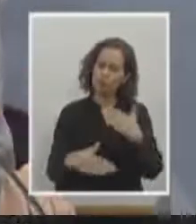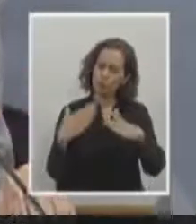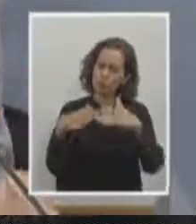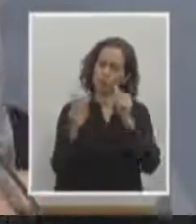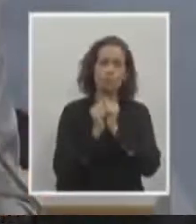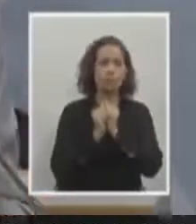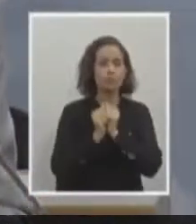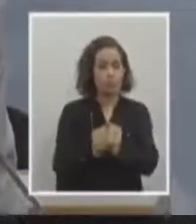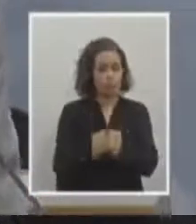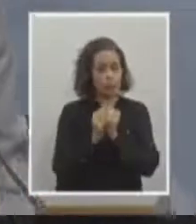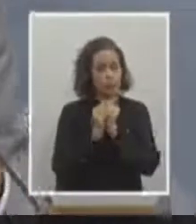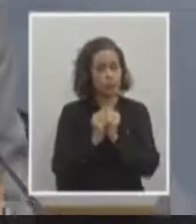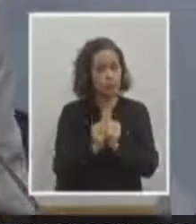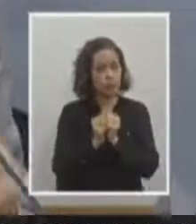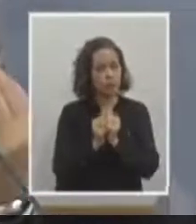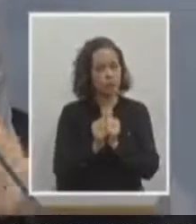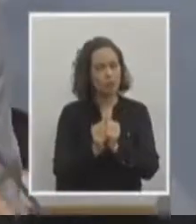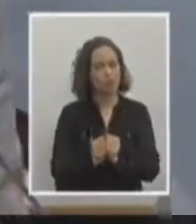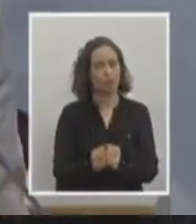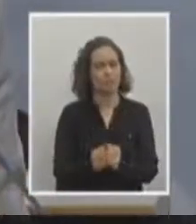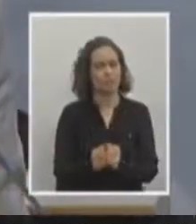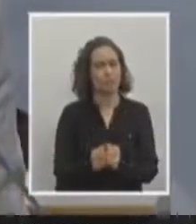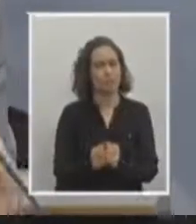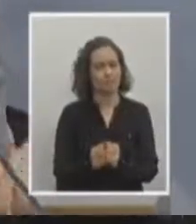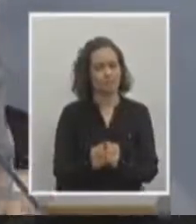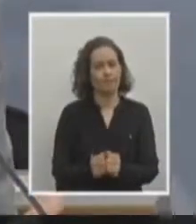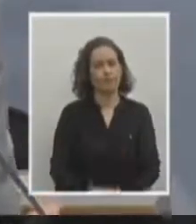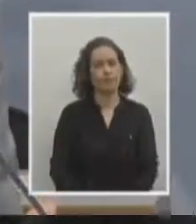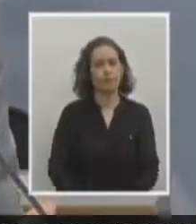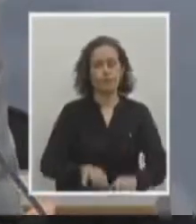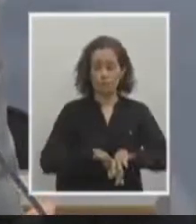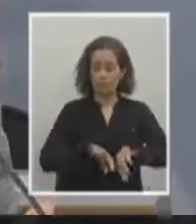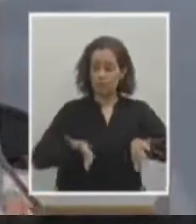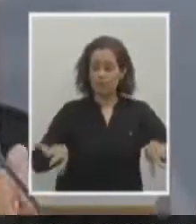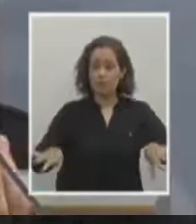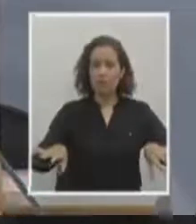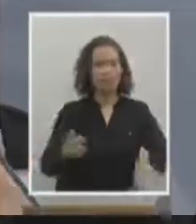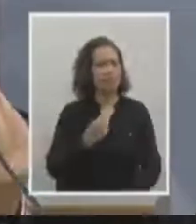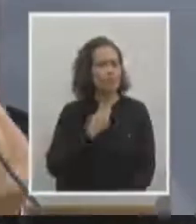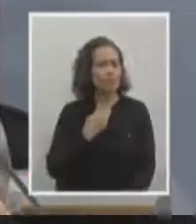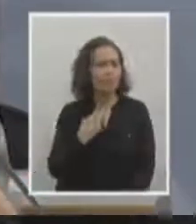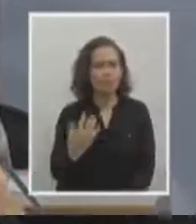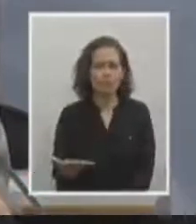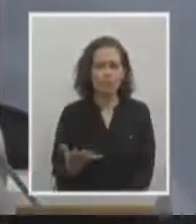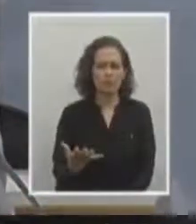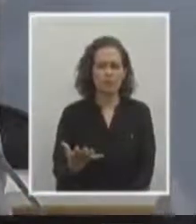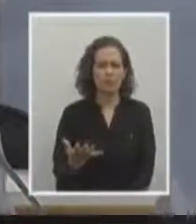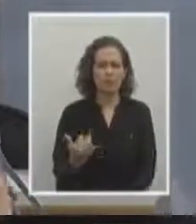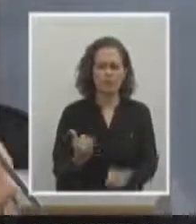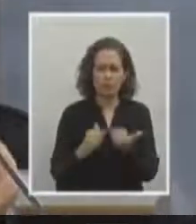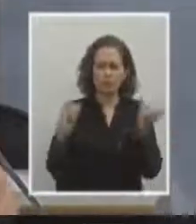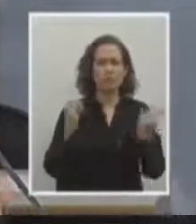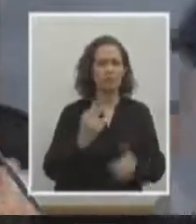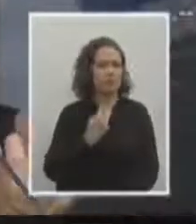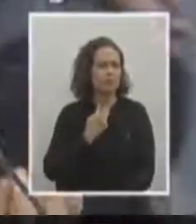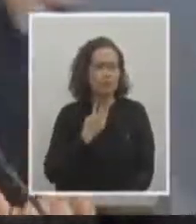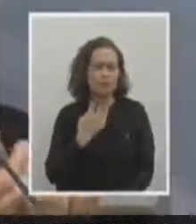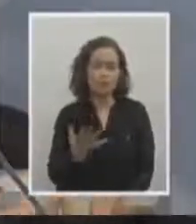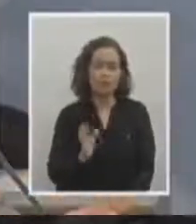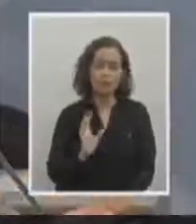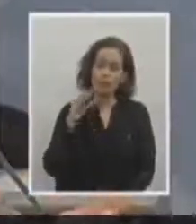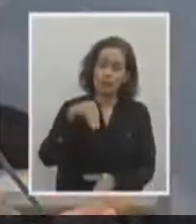juntos. Não pode haver divisão. Nós não podemos aceitar uma divisão na